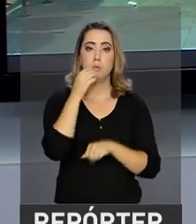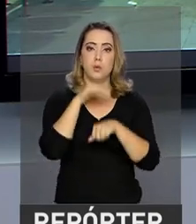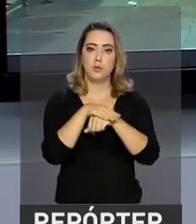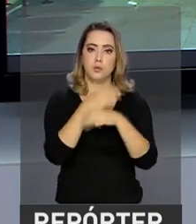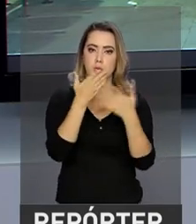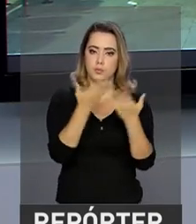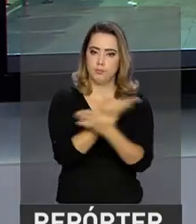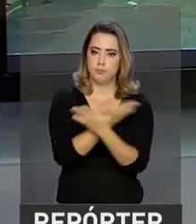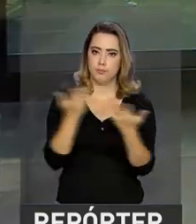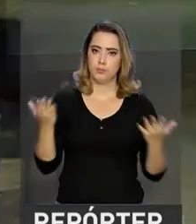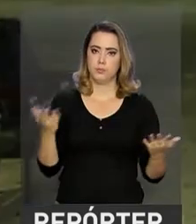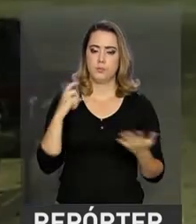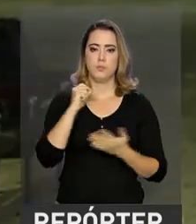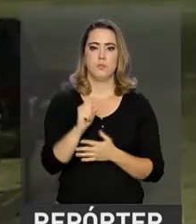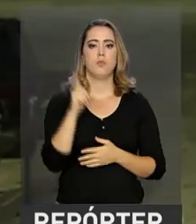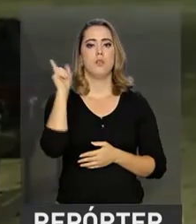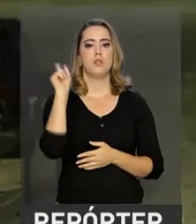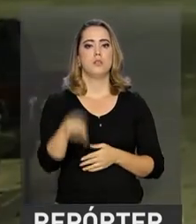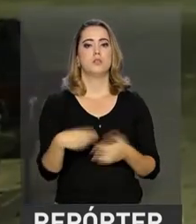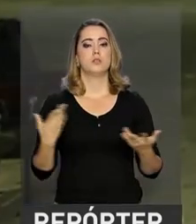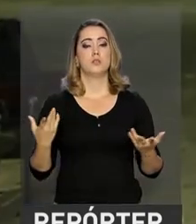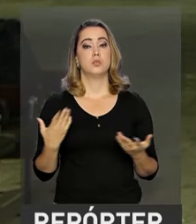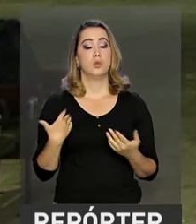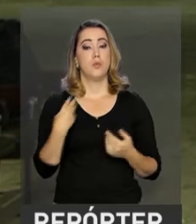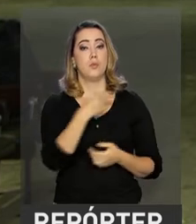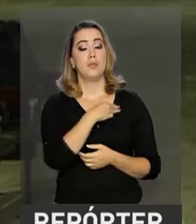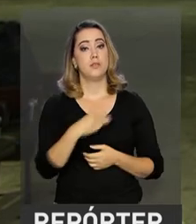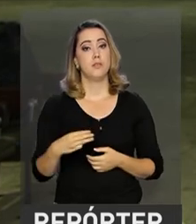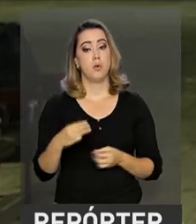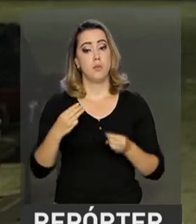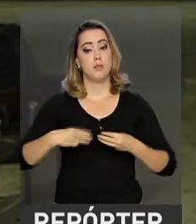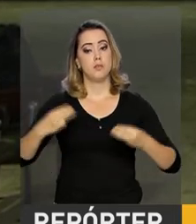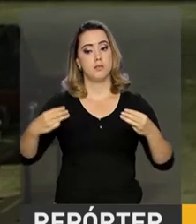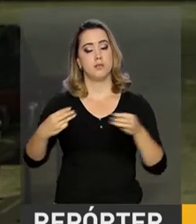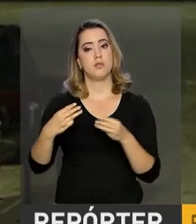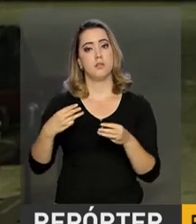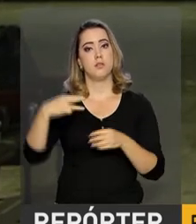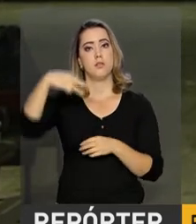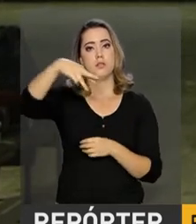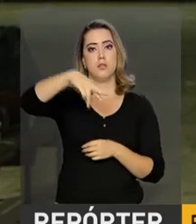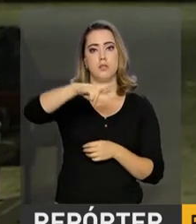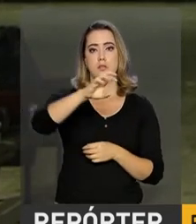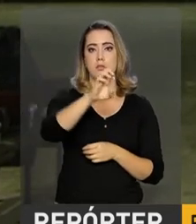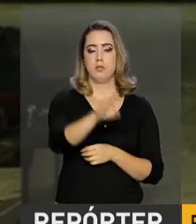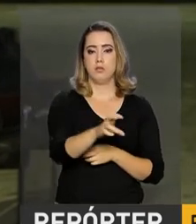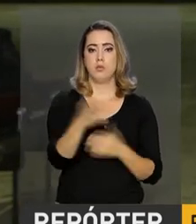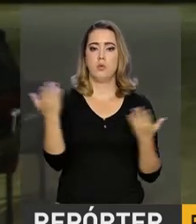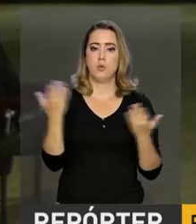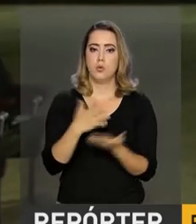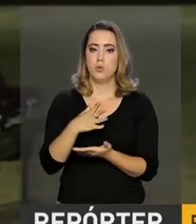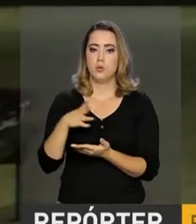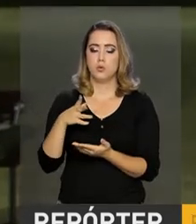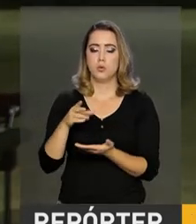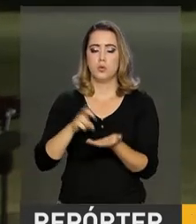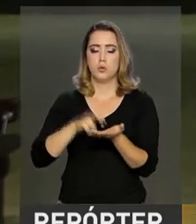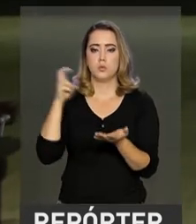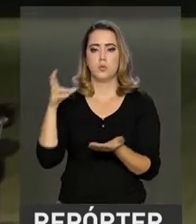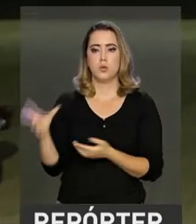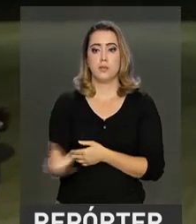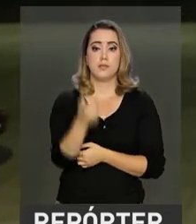boa noite a todos é isso de acordo com o ministério das relações exteriores hoje pela manhã foram resgatados três